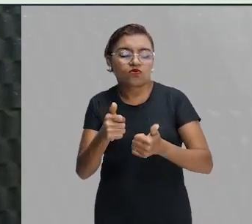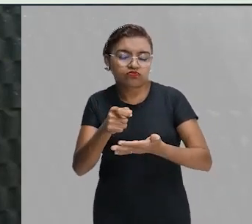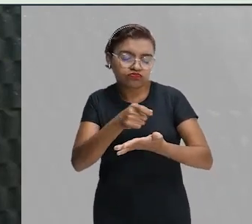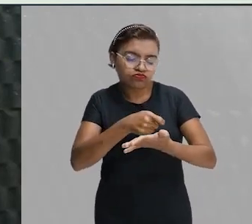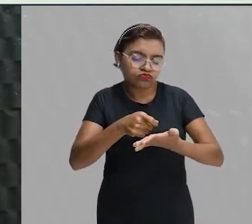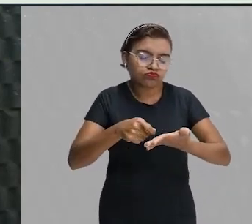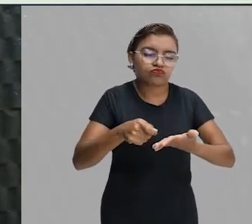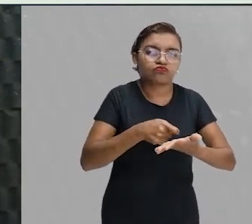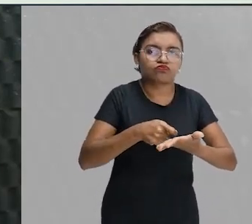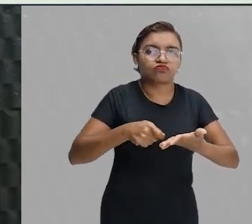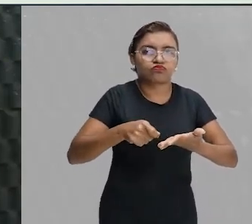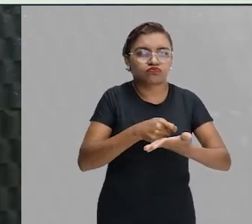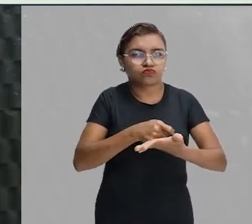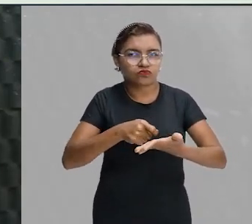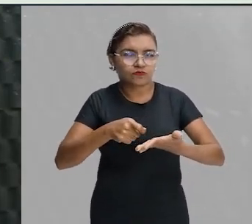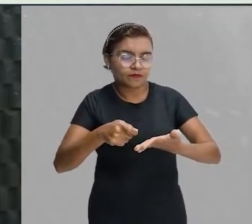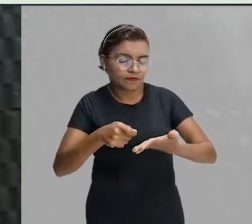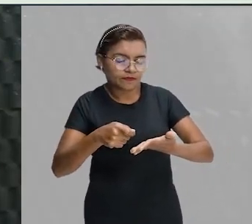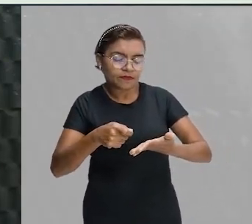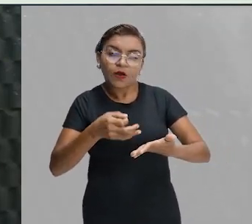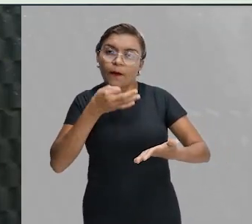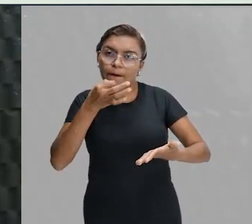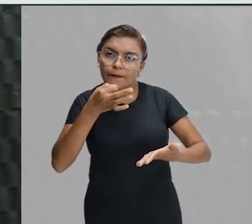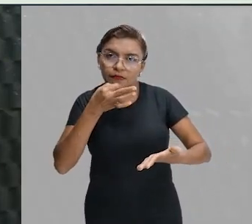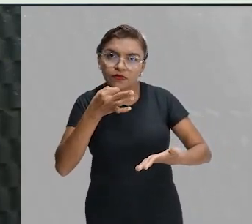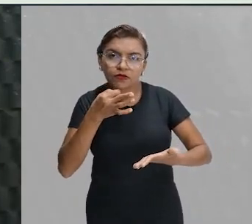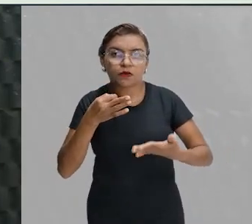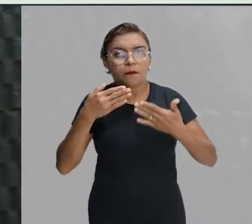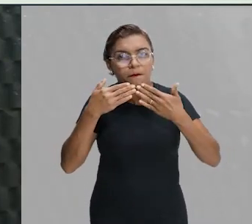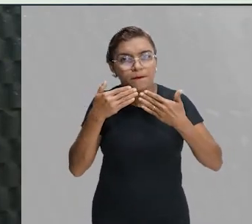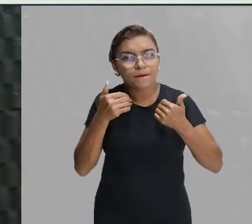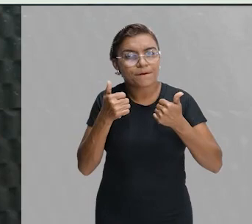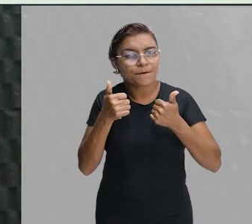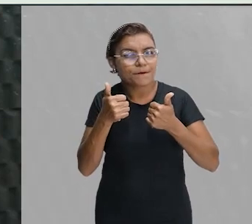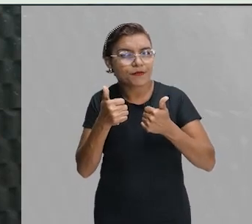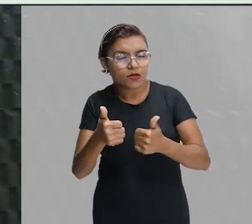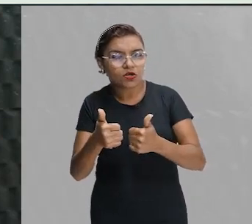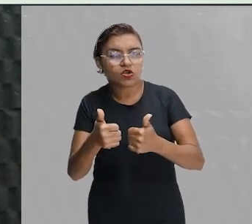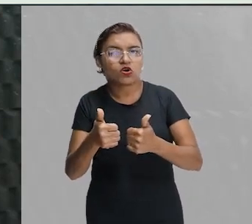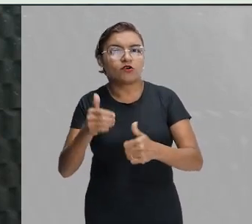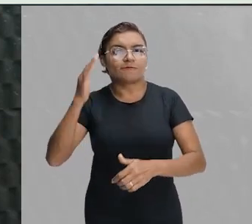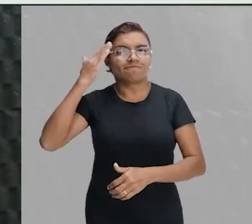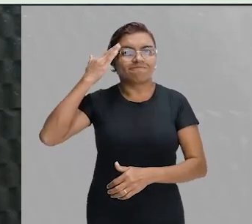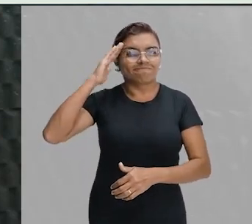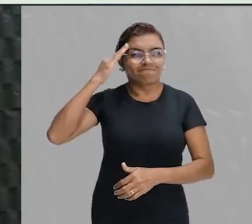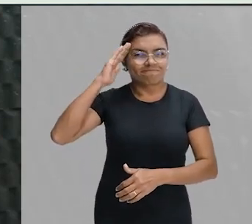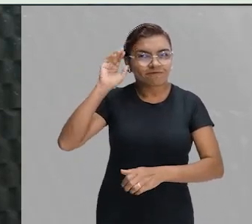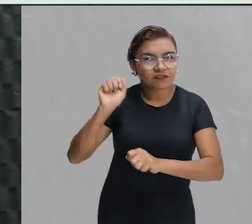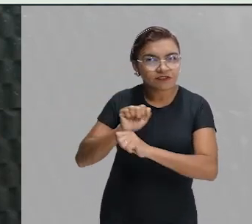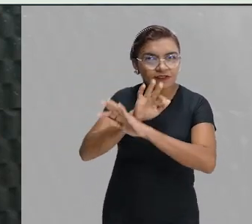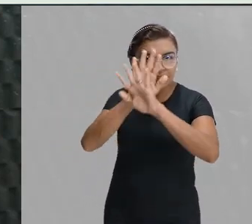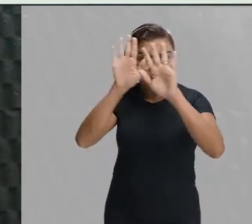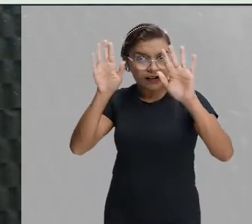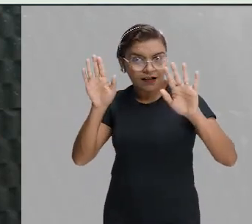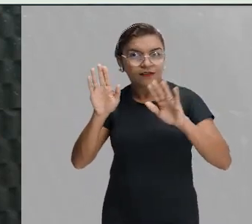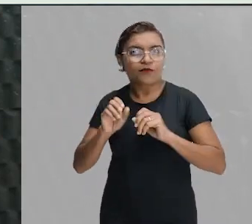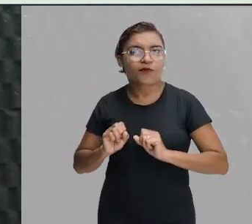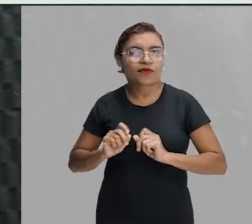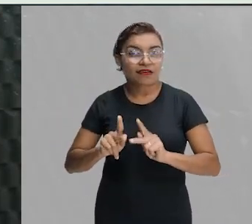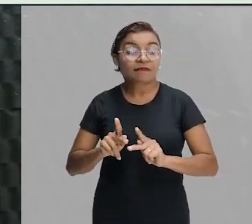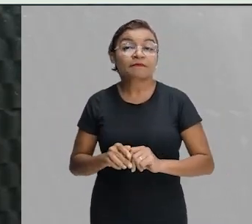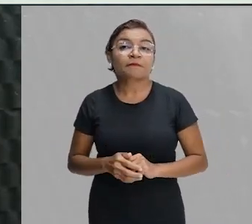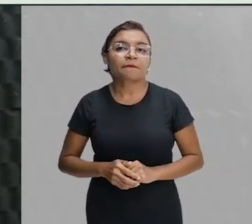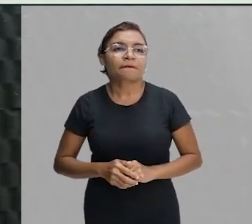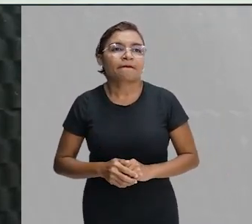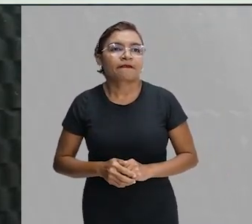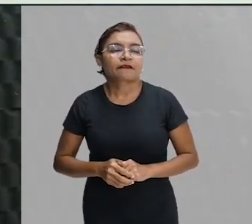e uma fala aprimorada, aproveitável e, obviamente, entendível, que é o que mais nos interessa. Agora,